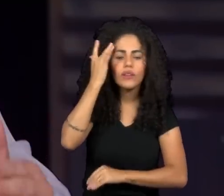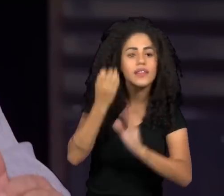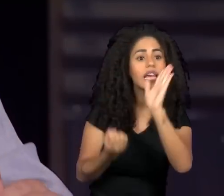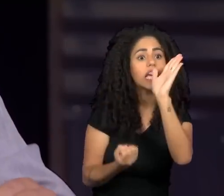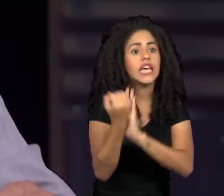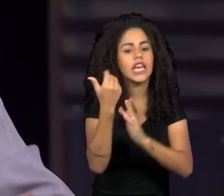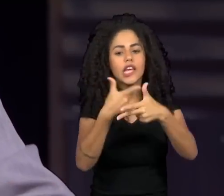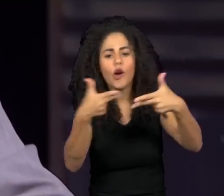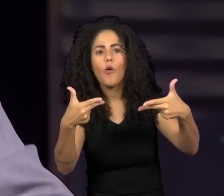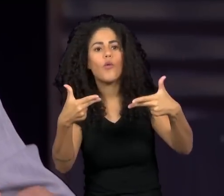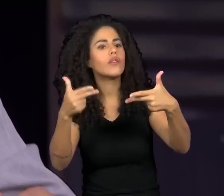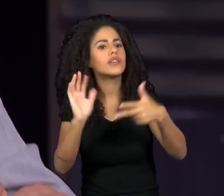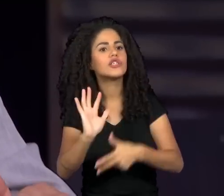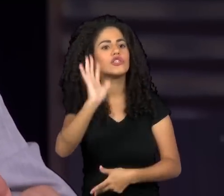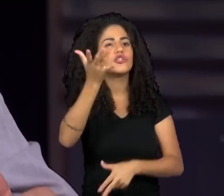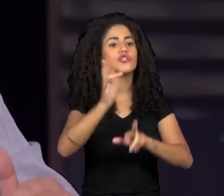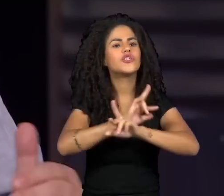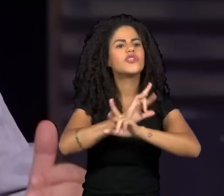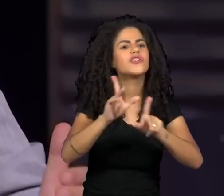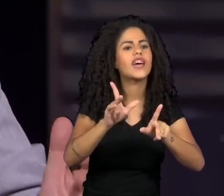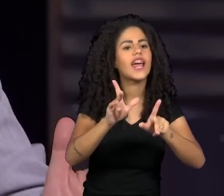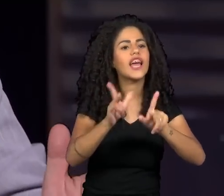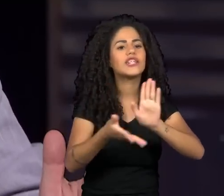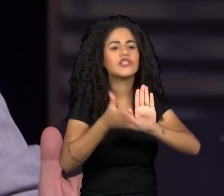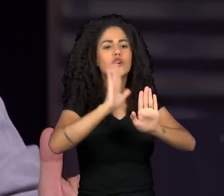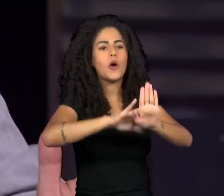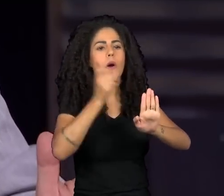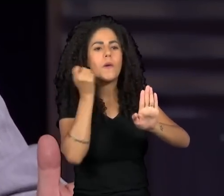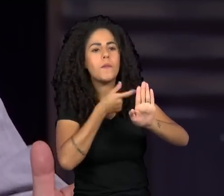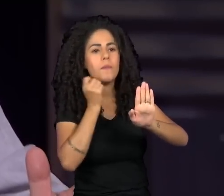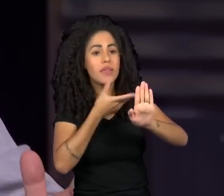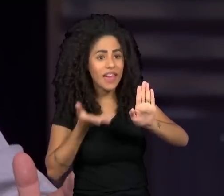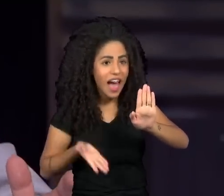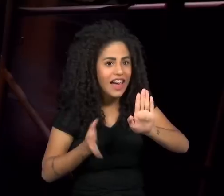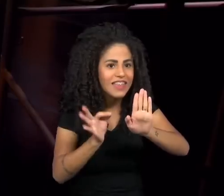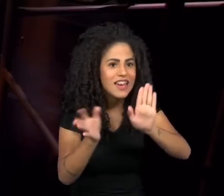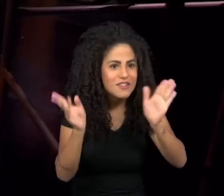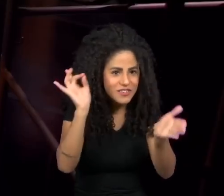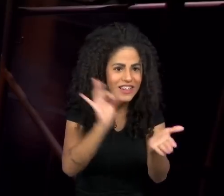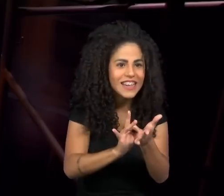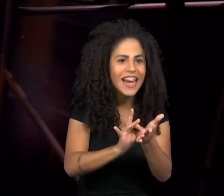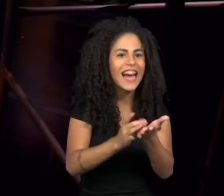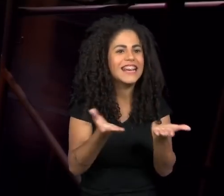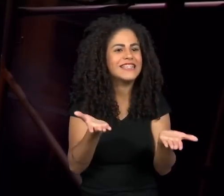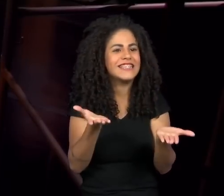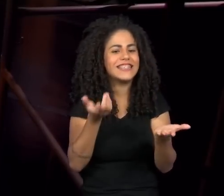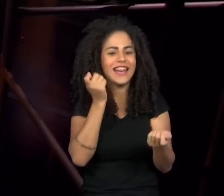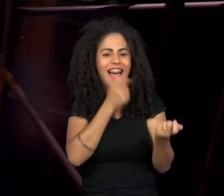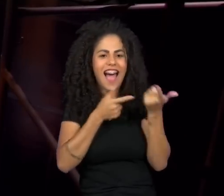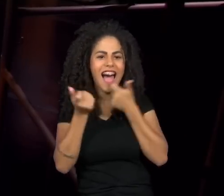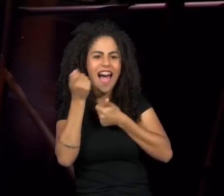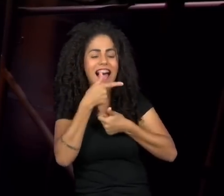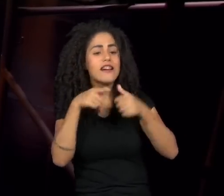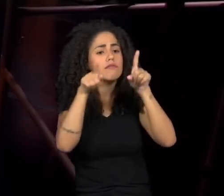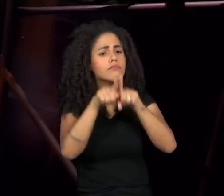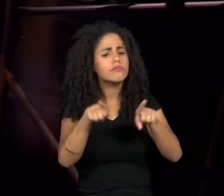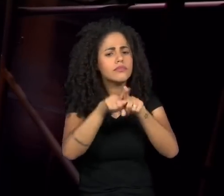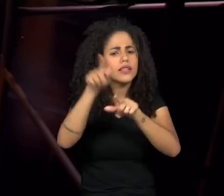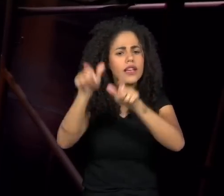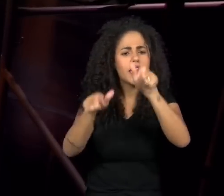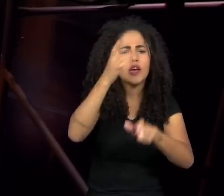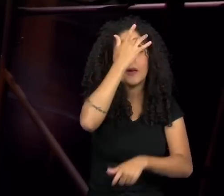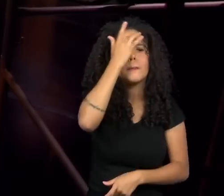outra camada, né? Você é um Galvão Bueno do caos, digamos assim. Como aquele pessoal no